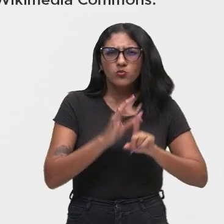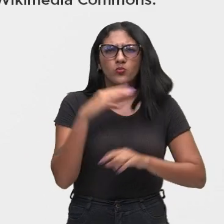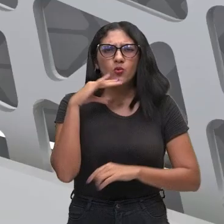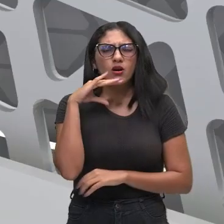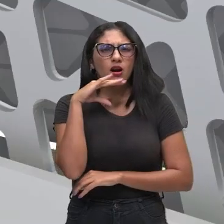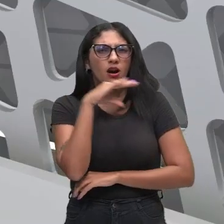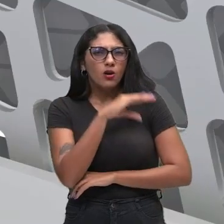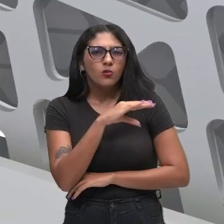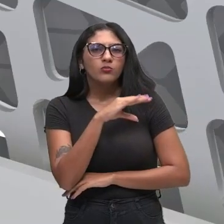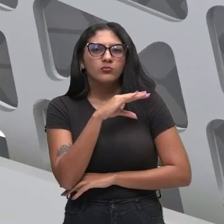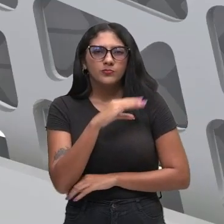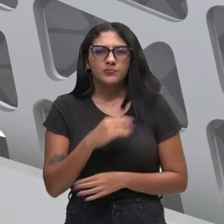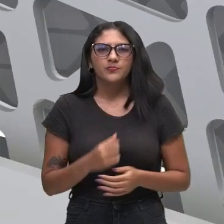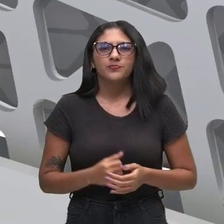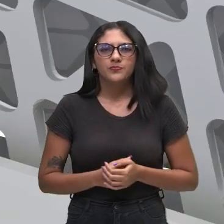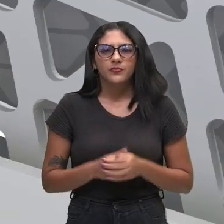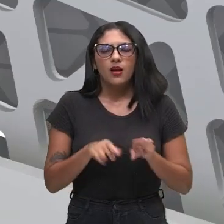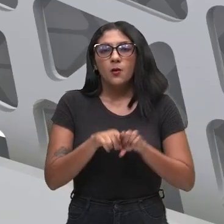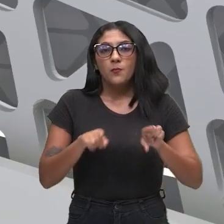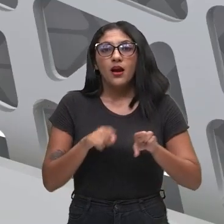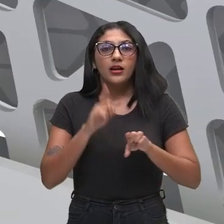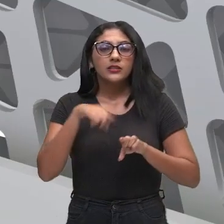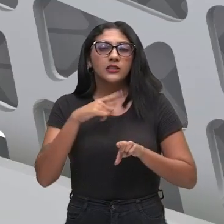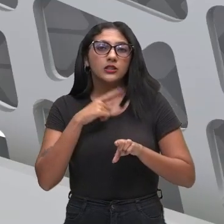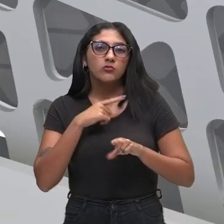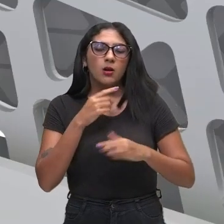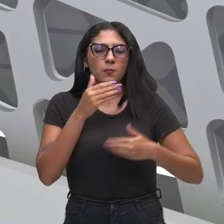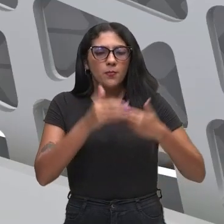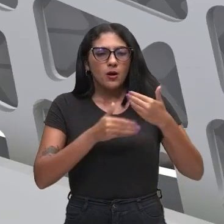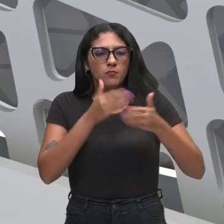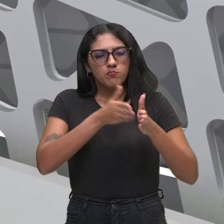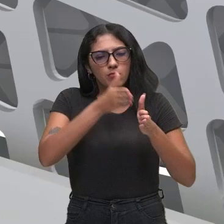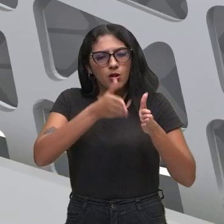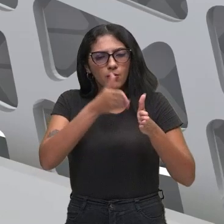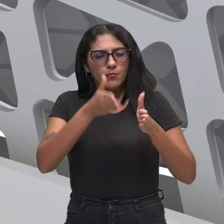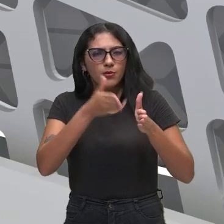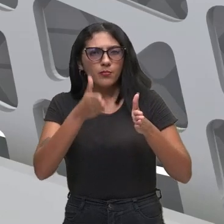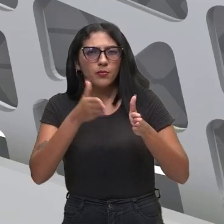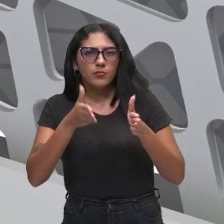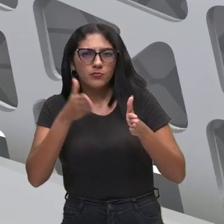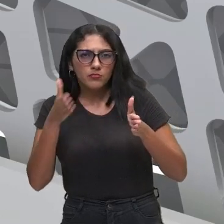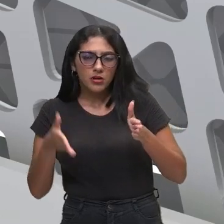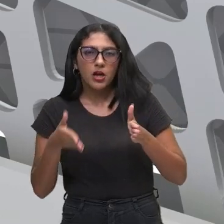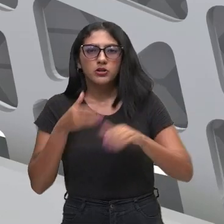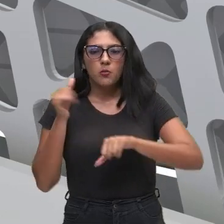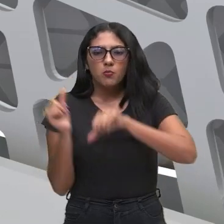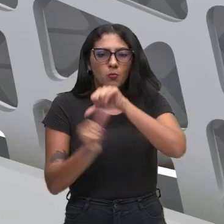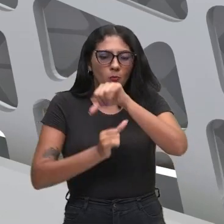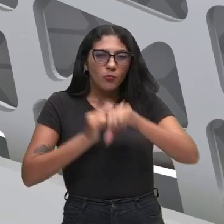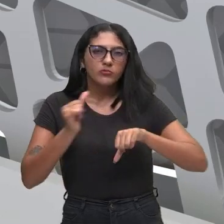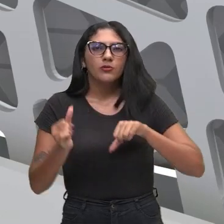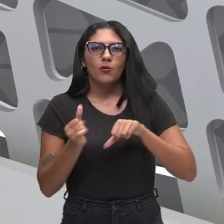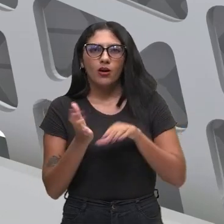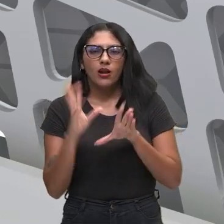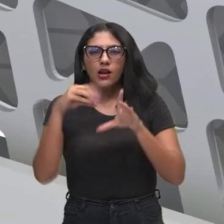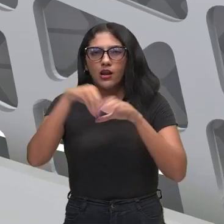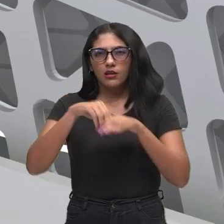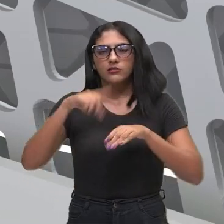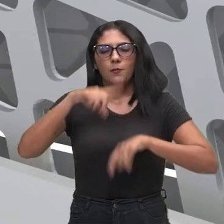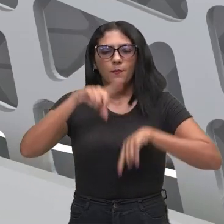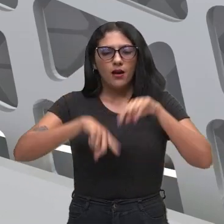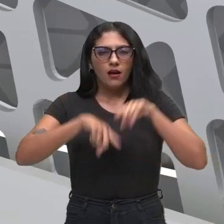que havia ali um processo, né, de transformação